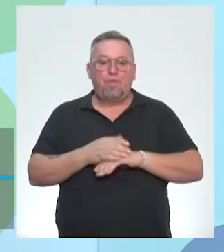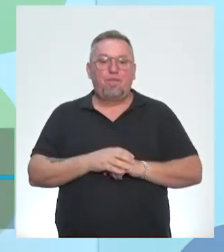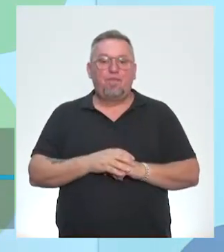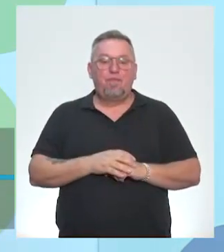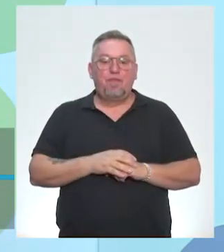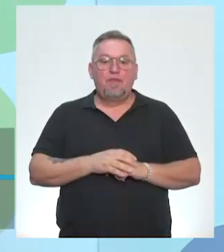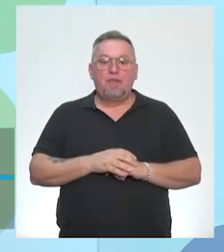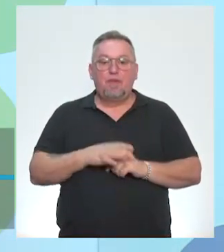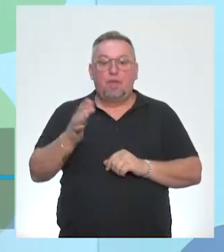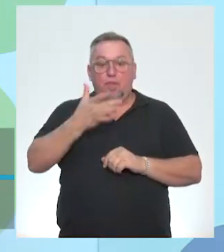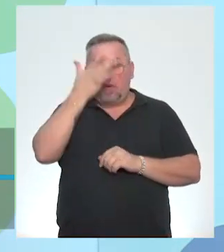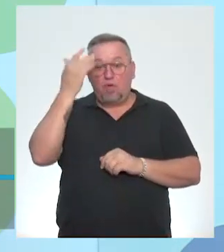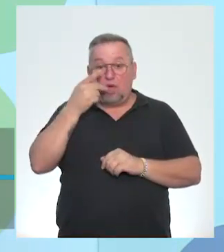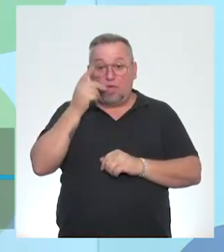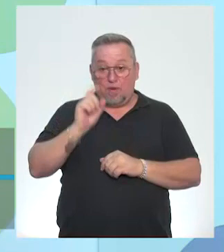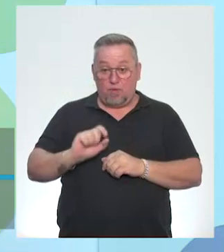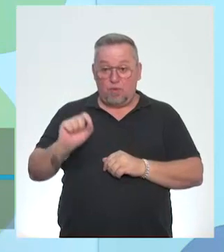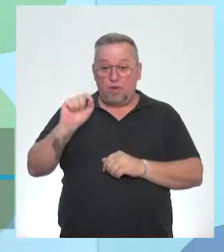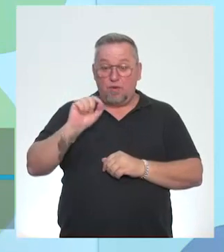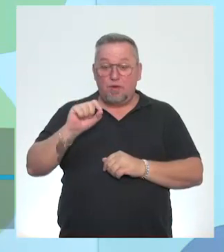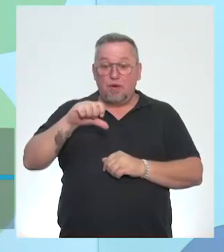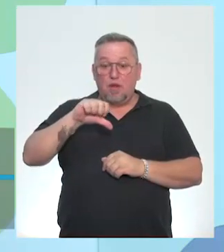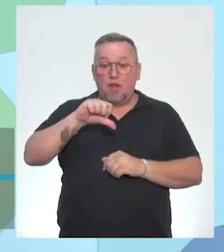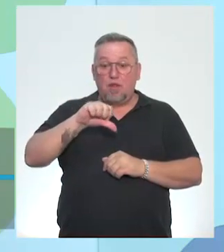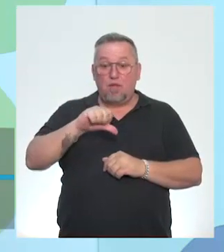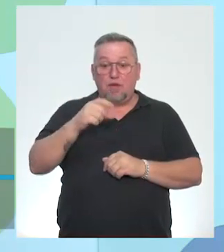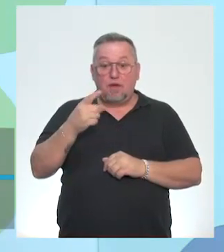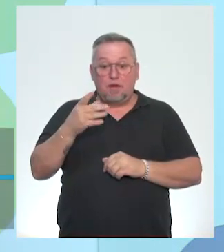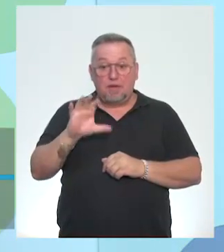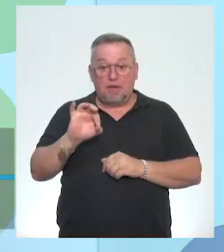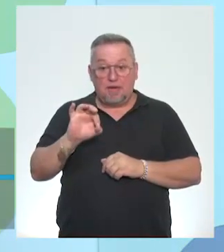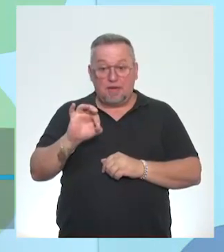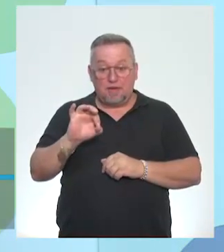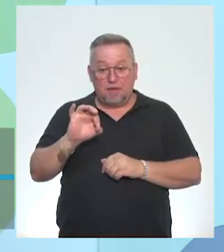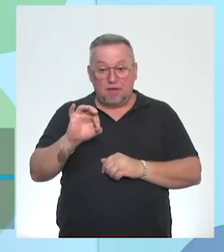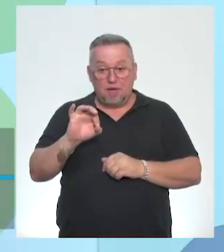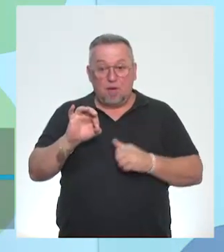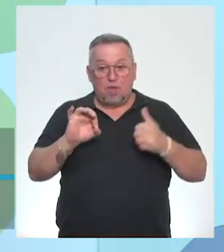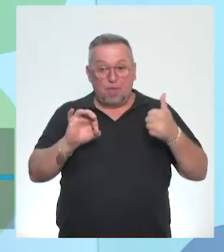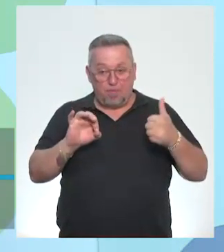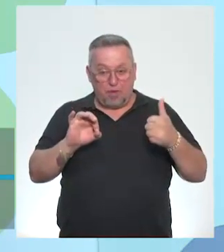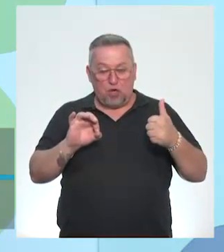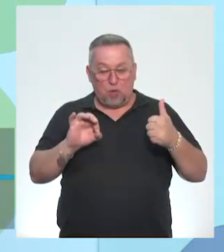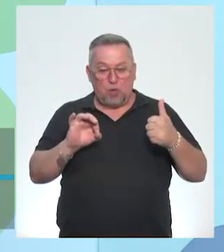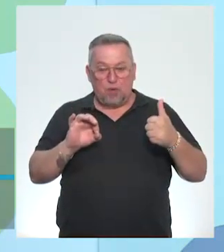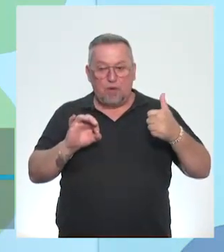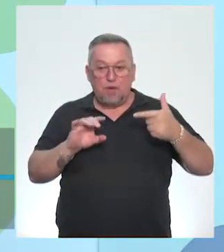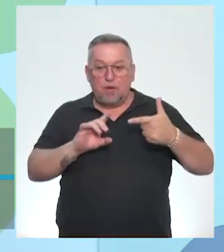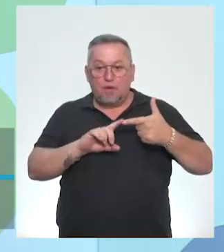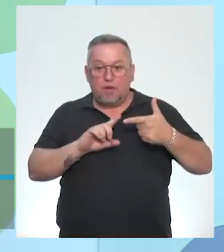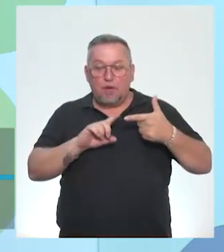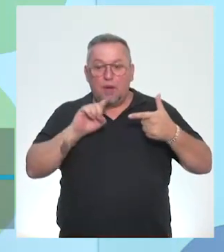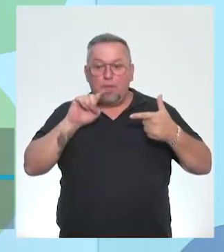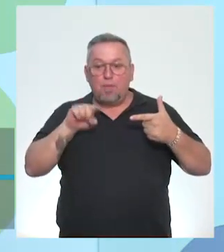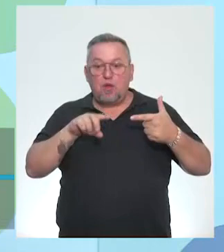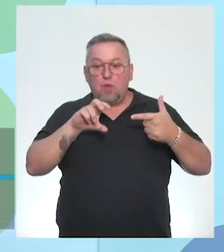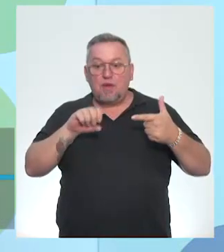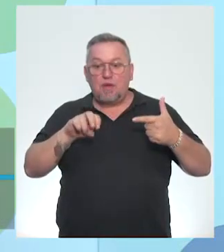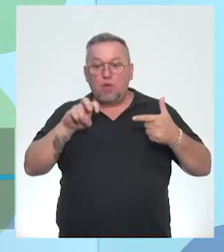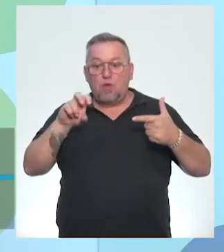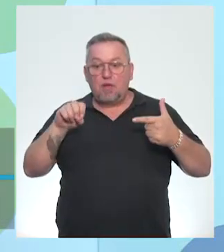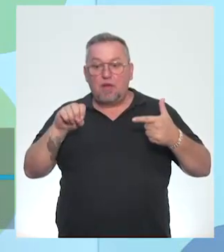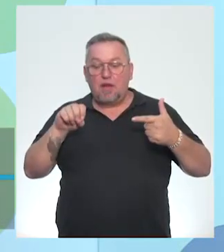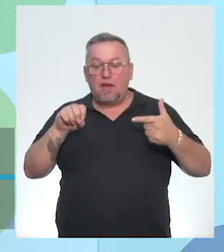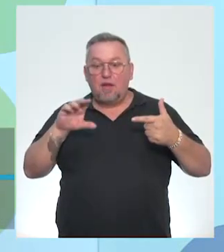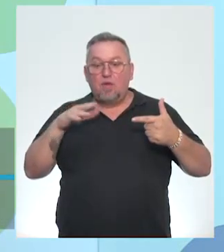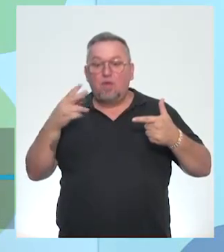desistir. O pessoal está dizendo aqui, ó, Legal. 910 para o primeiro desconto. Beleza. E 1.050 quando for o